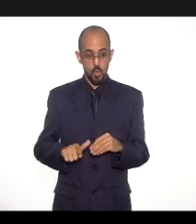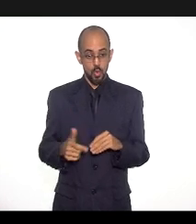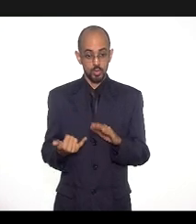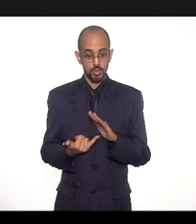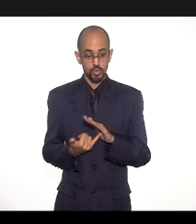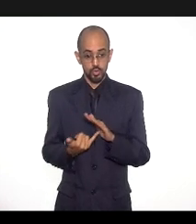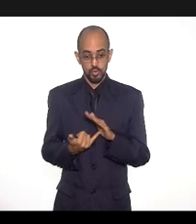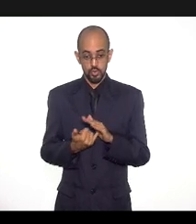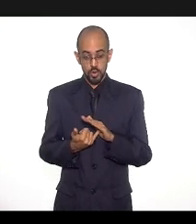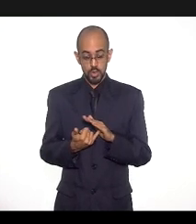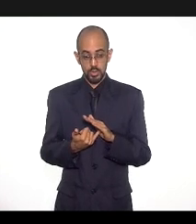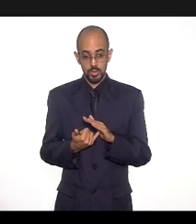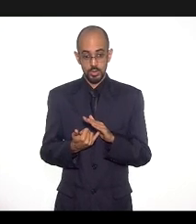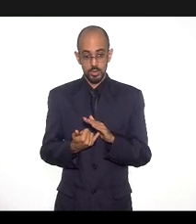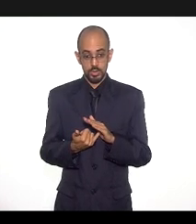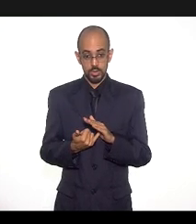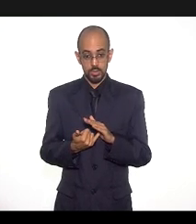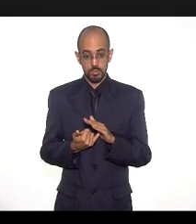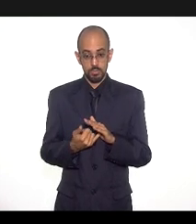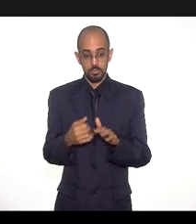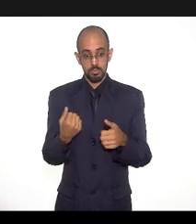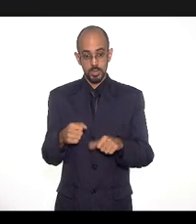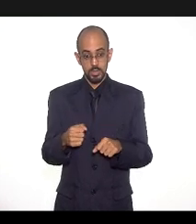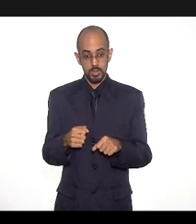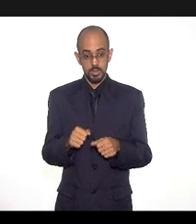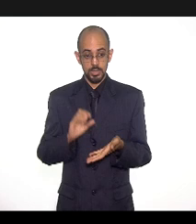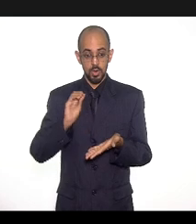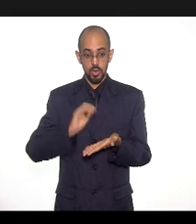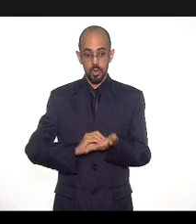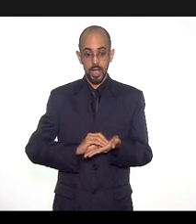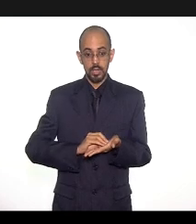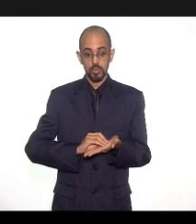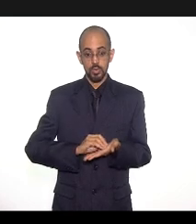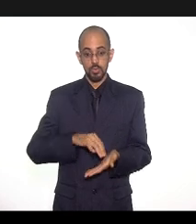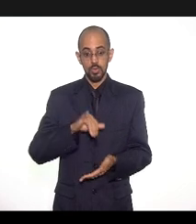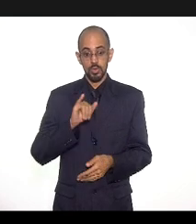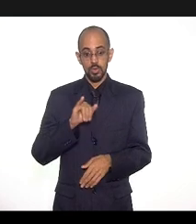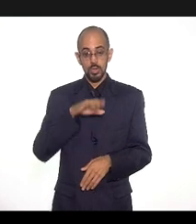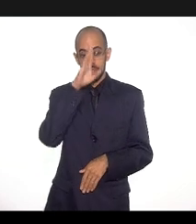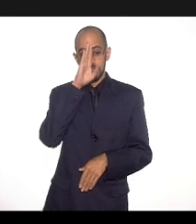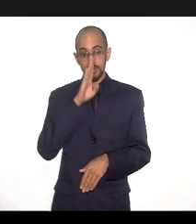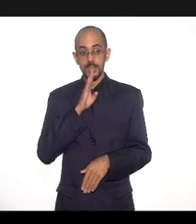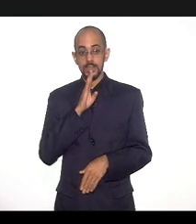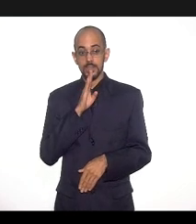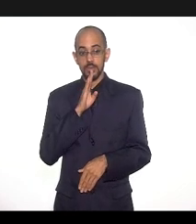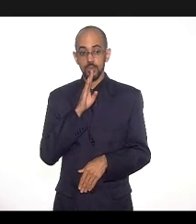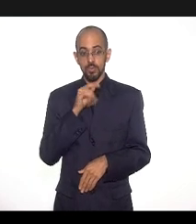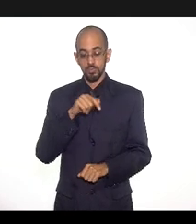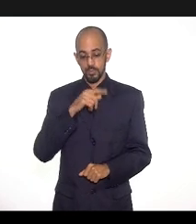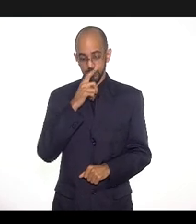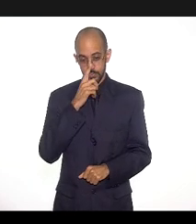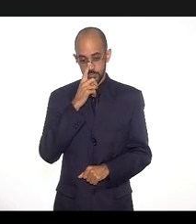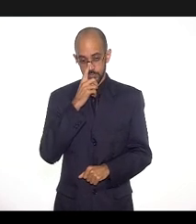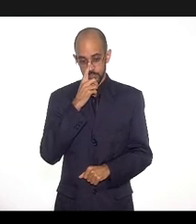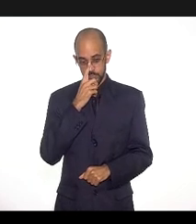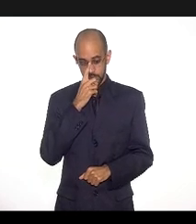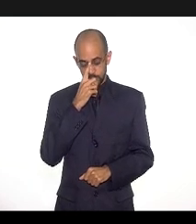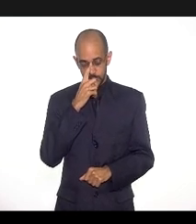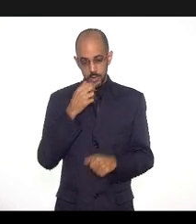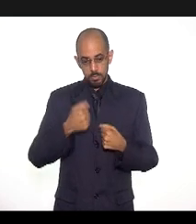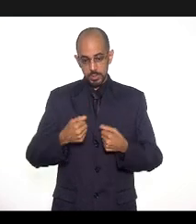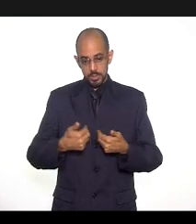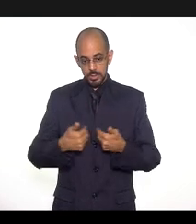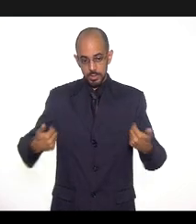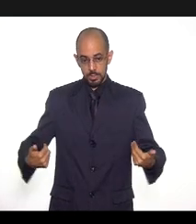as outras instituições têm que ser tratadas com isenção. Tem que separar joio de trigo, imunidade de isenção. E a lei tratar